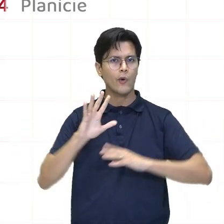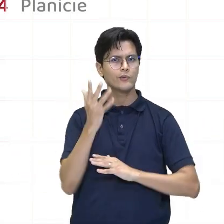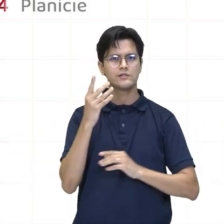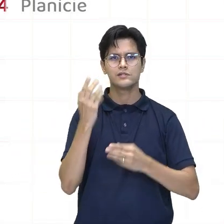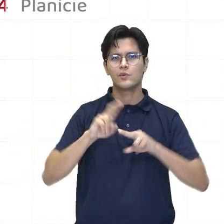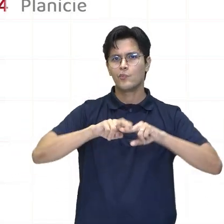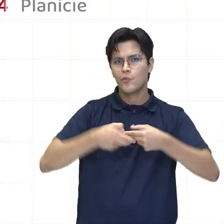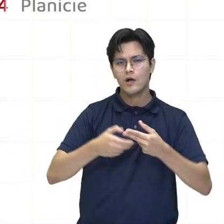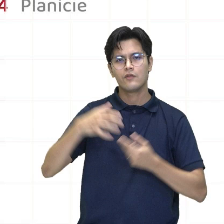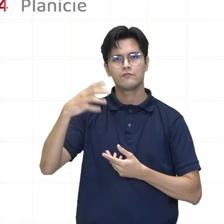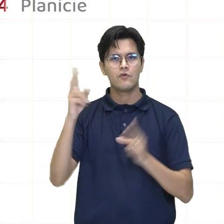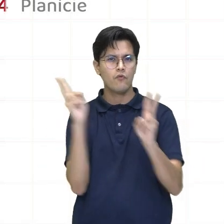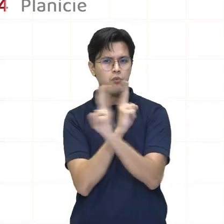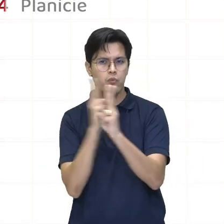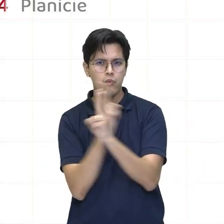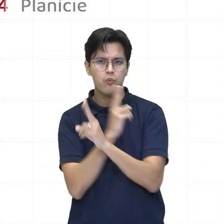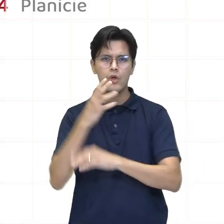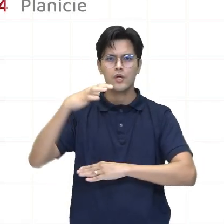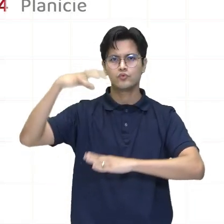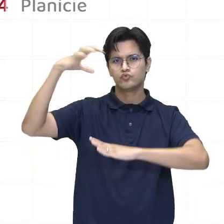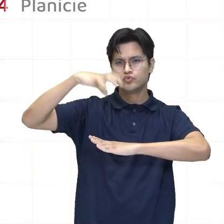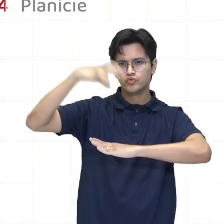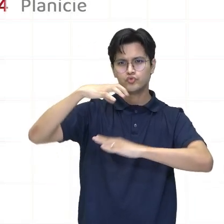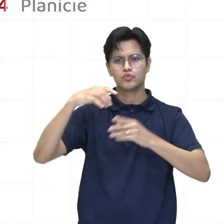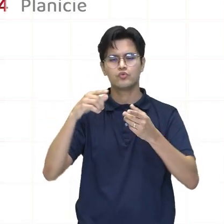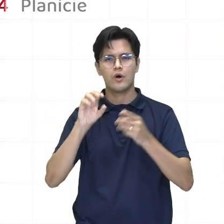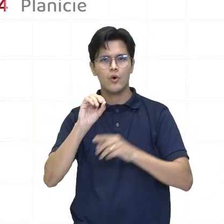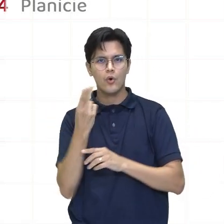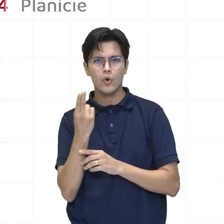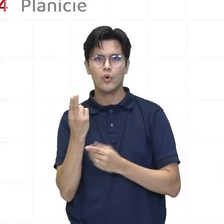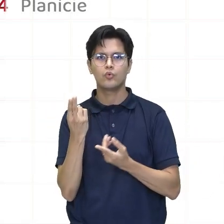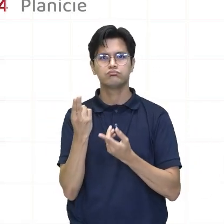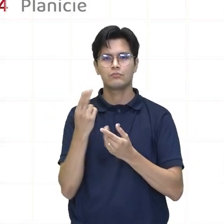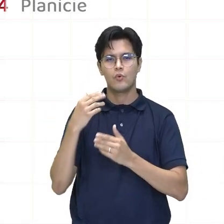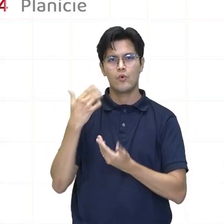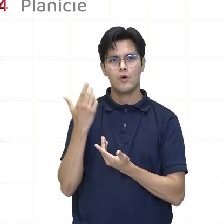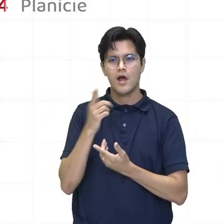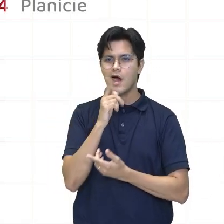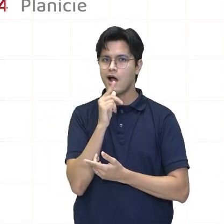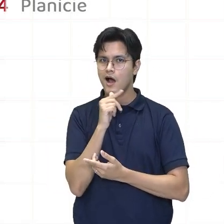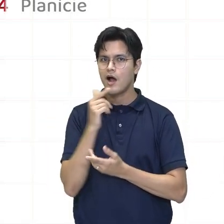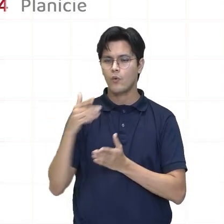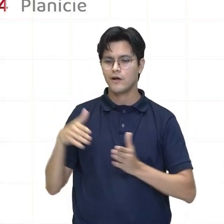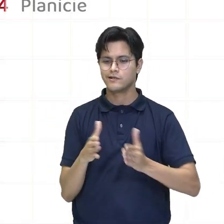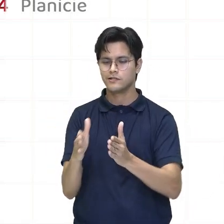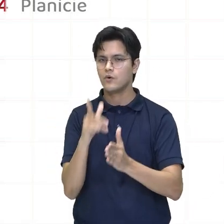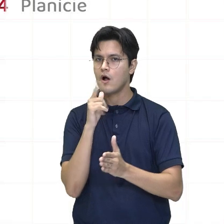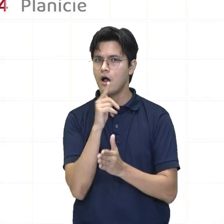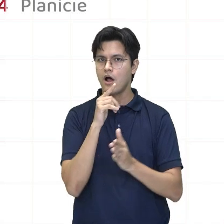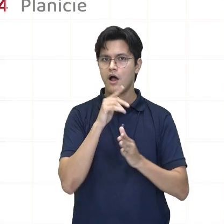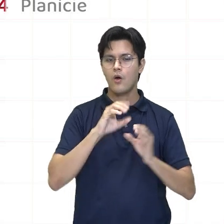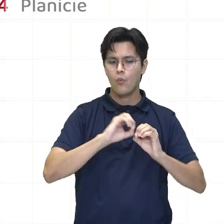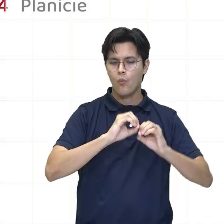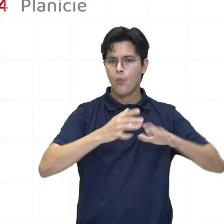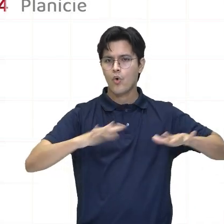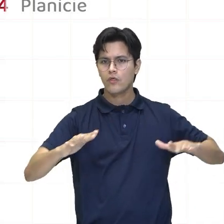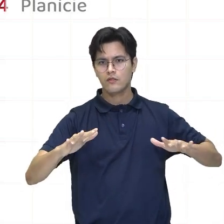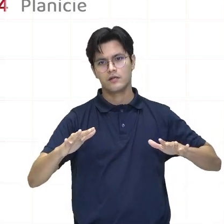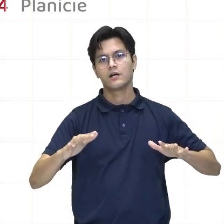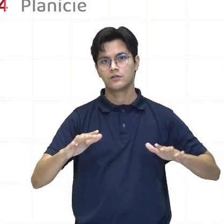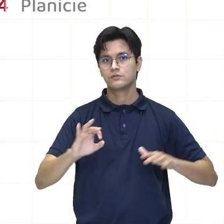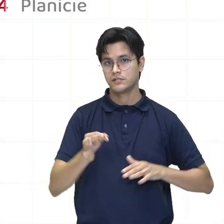rios, as águas dos oceanos. Então, tudo isso foi aí nesse projeto Radam Brasil analisado,